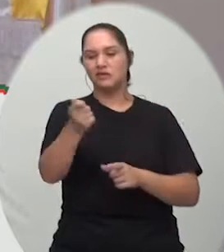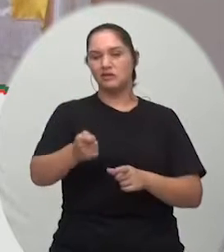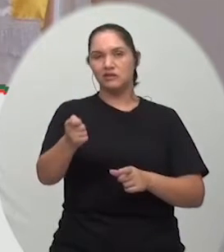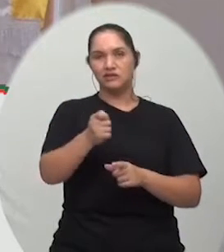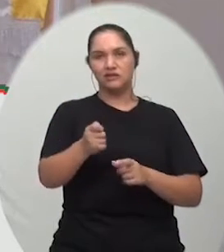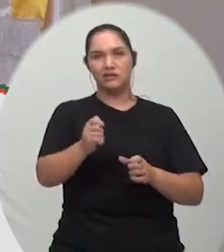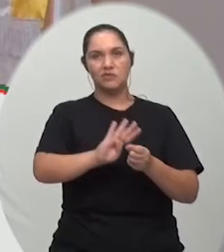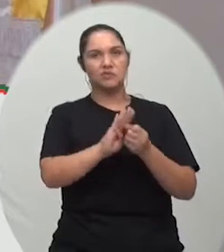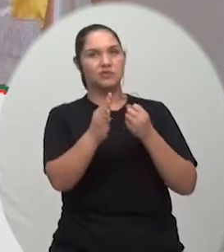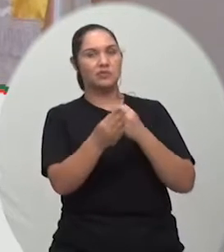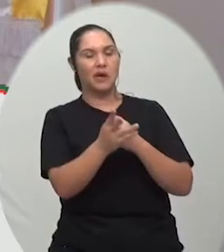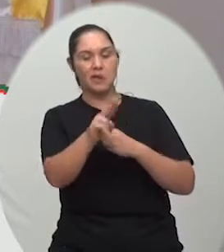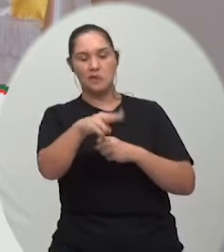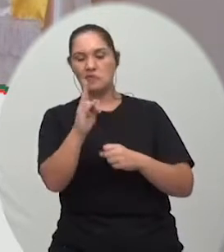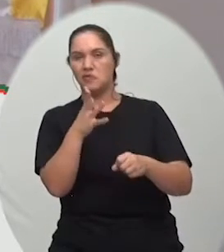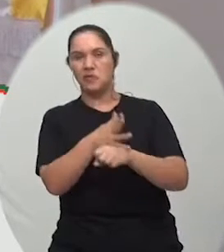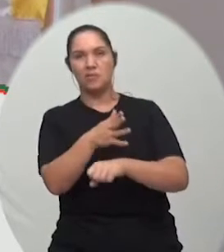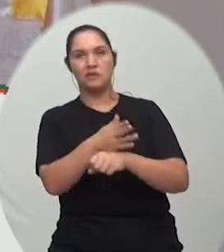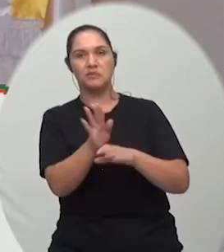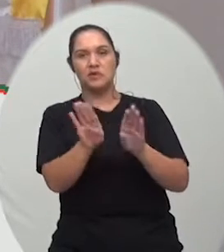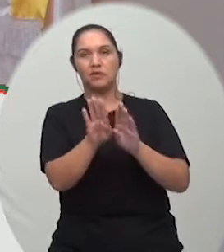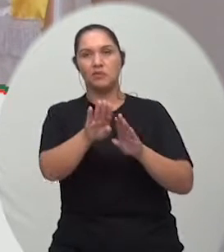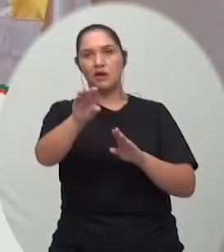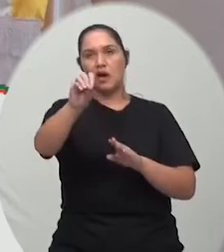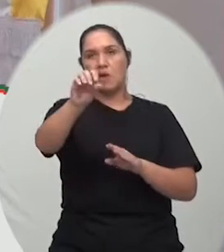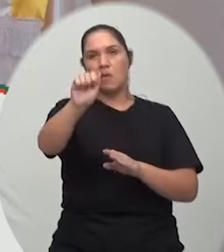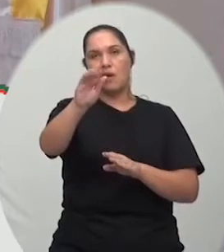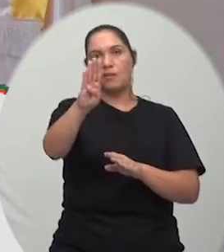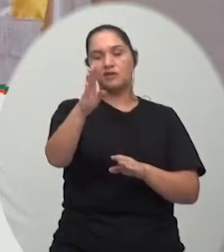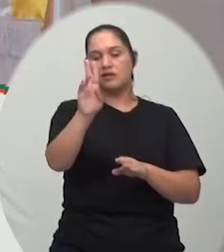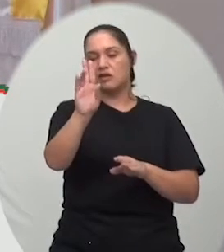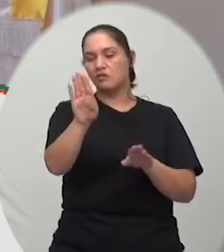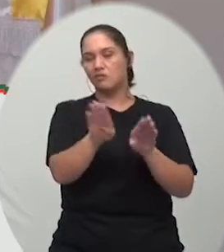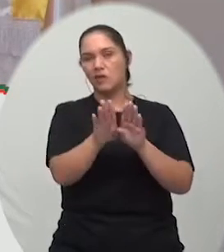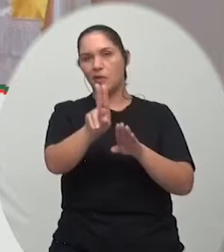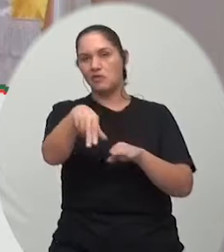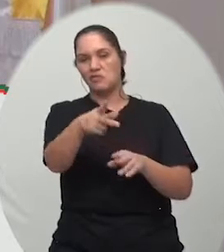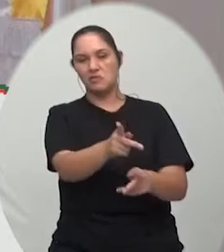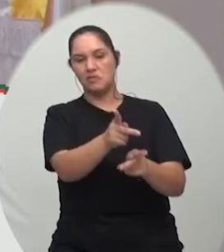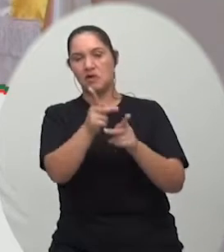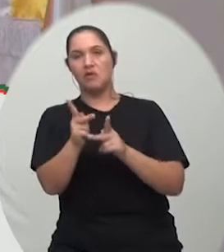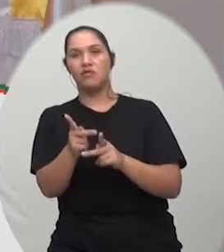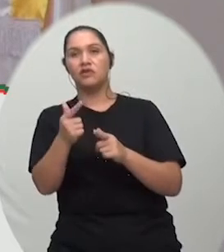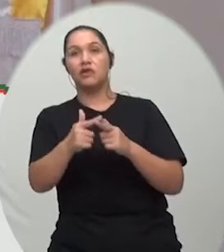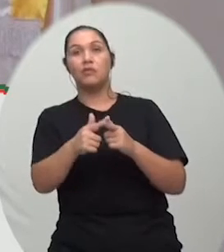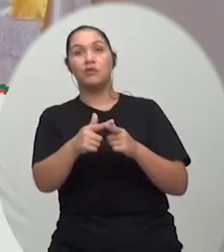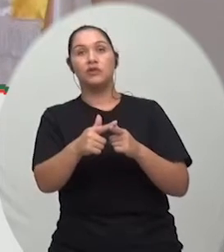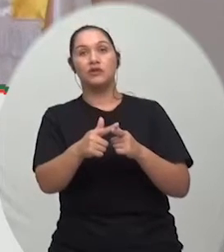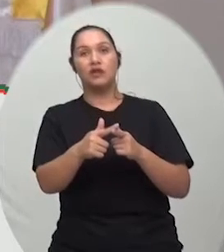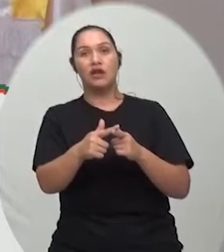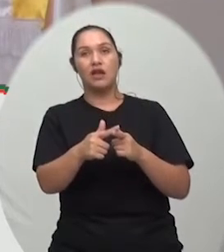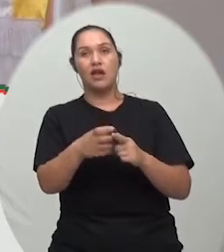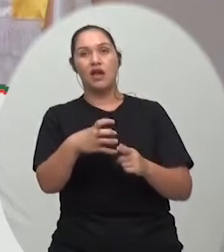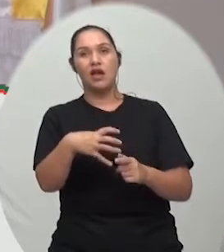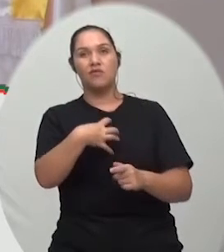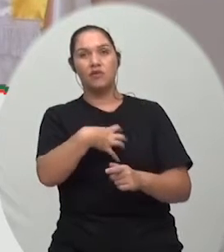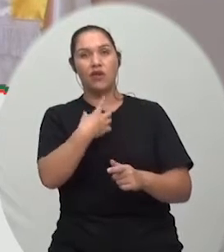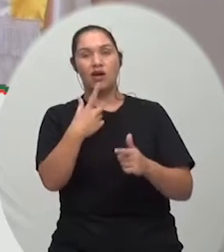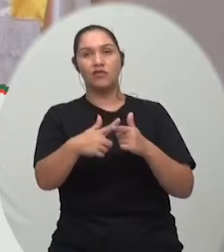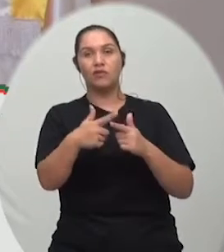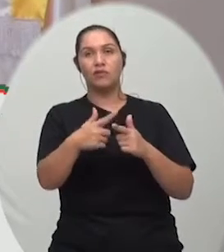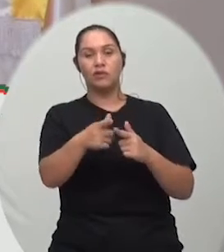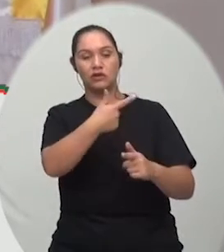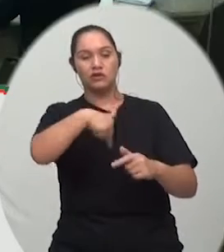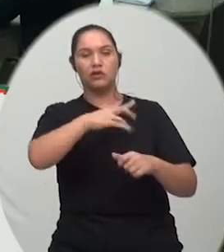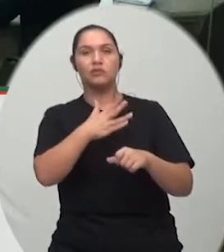e deixa a OBC do lado. Isso é indignante, porque nós fizemos parte de Criciúma. Obrigado, senhor presidente, e desculpa o